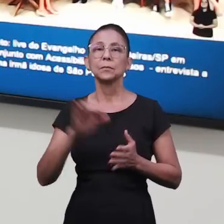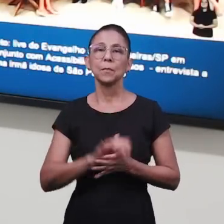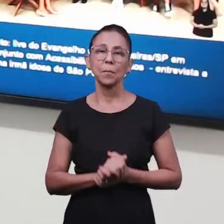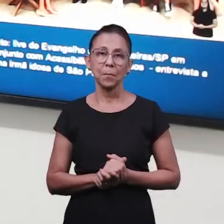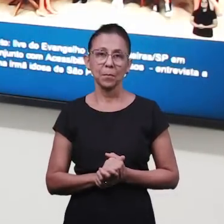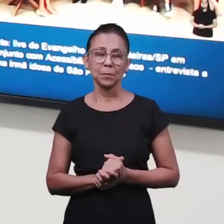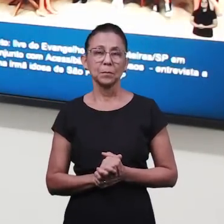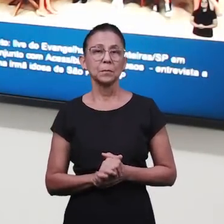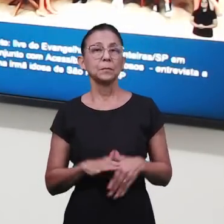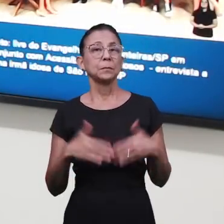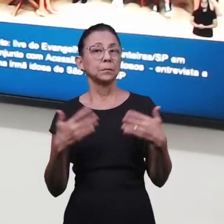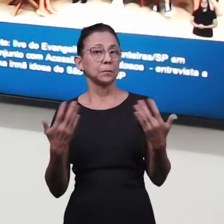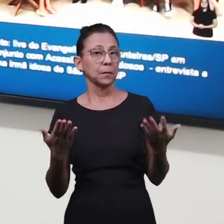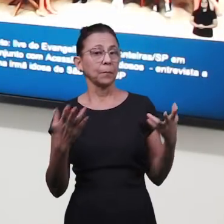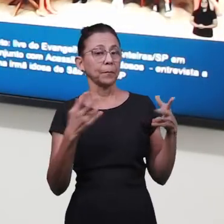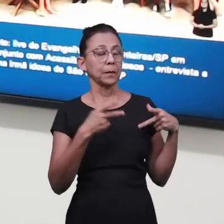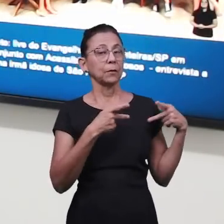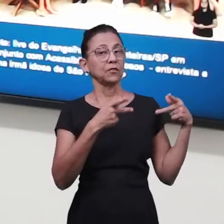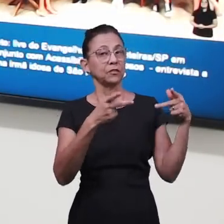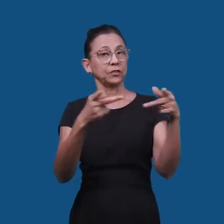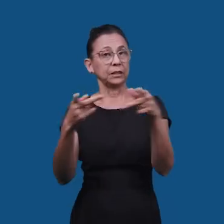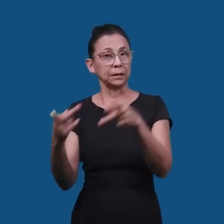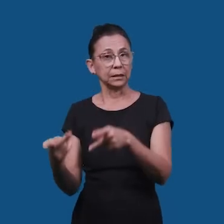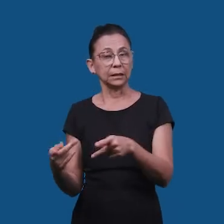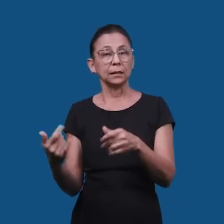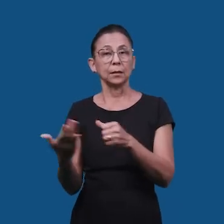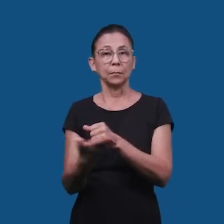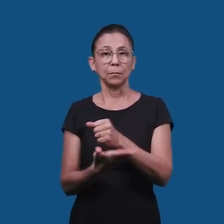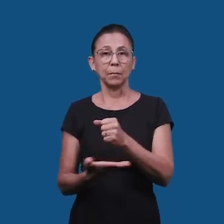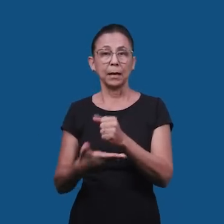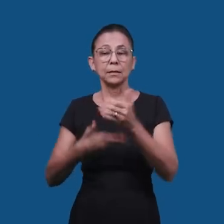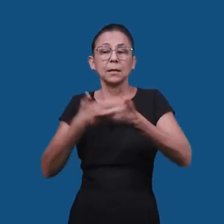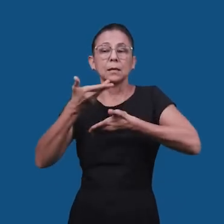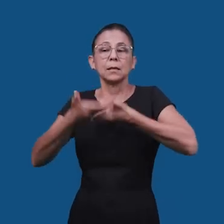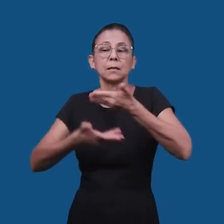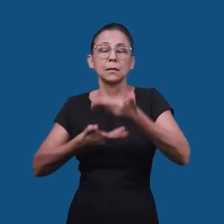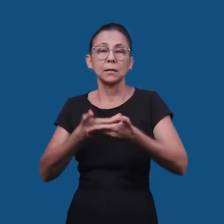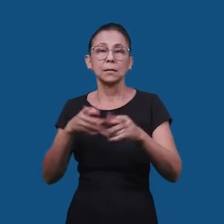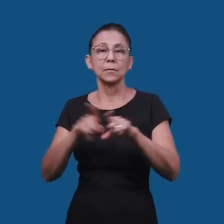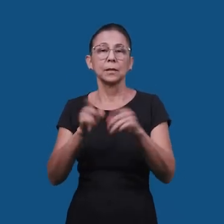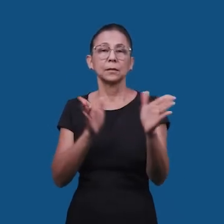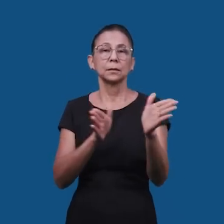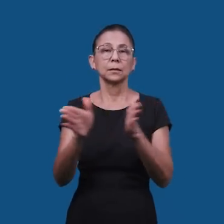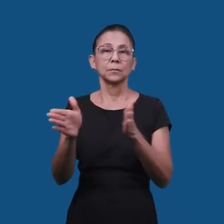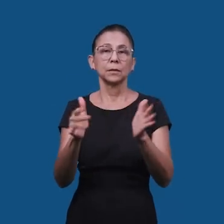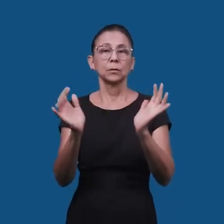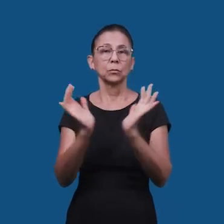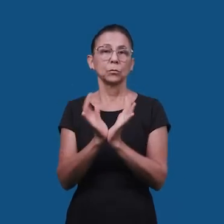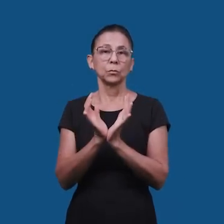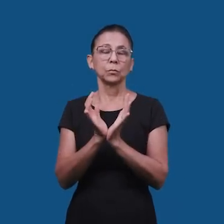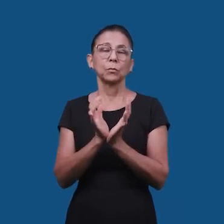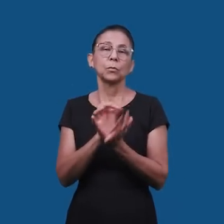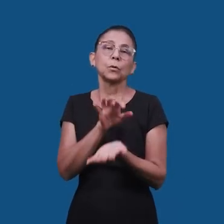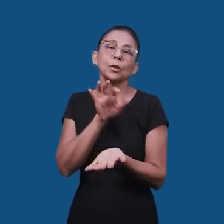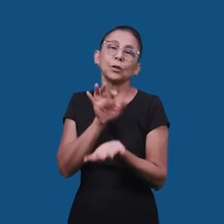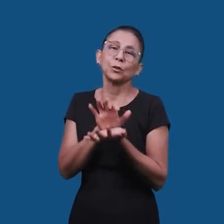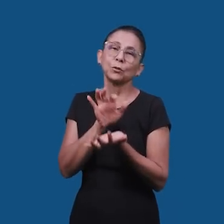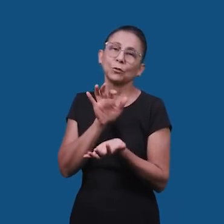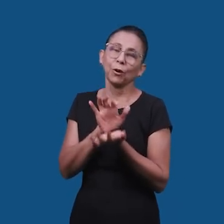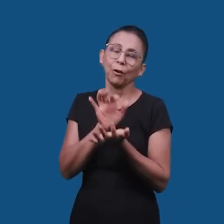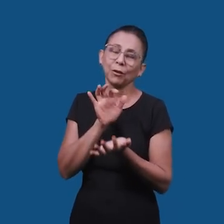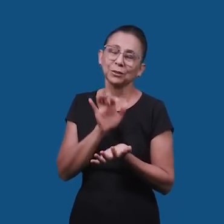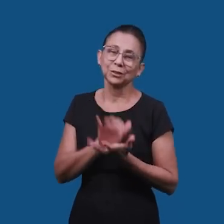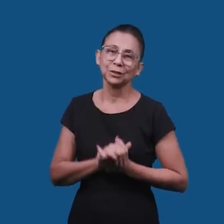as visitas elas são a base do trabalho de assistência e acessibilidade aos idosos. E nesse